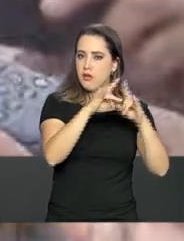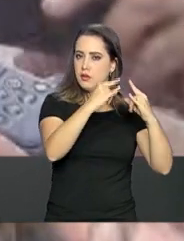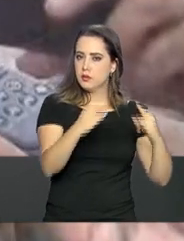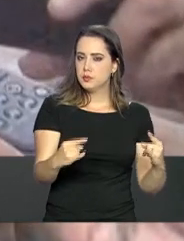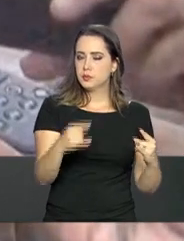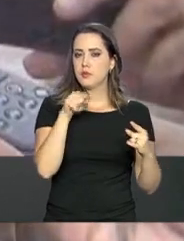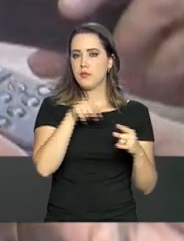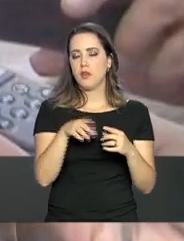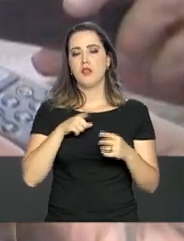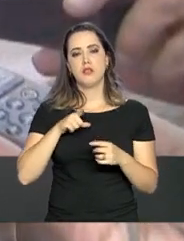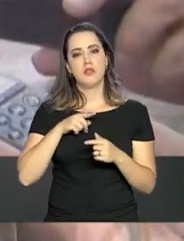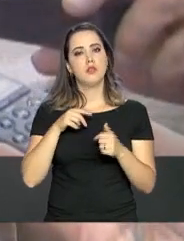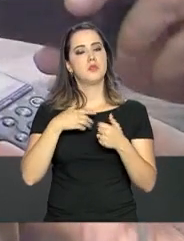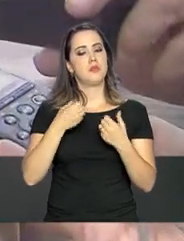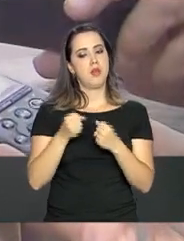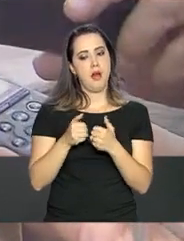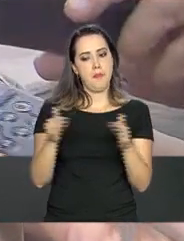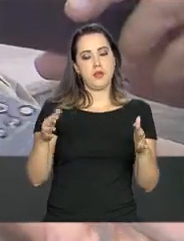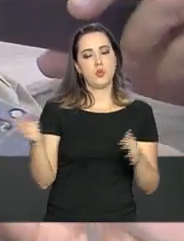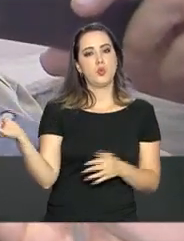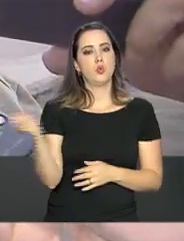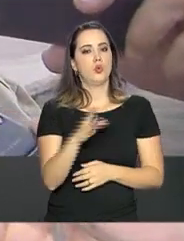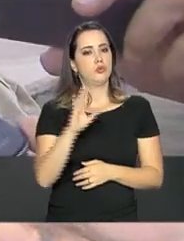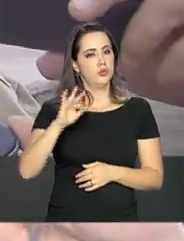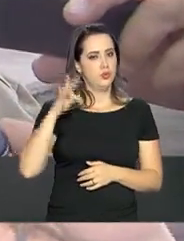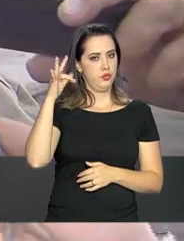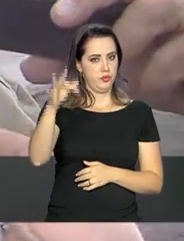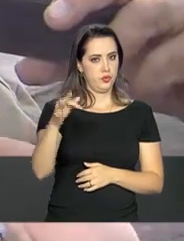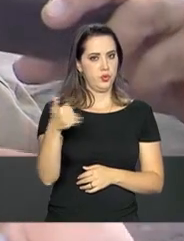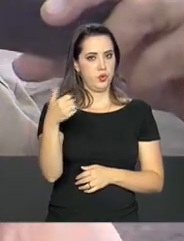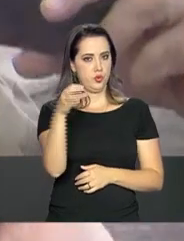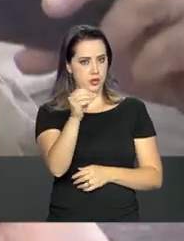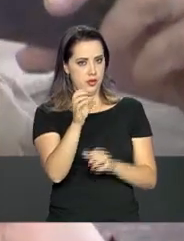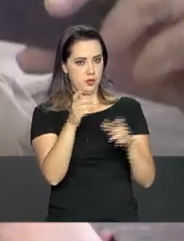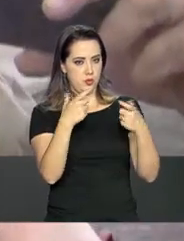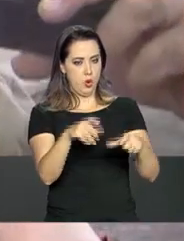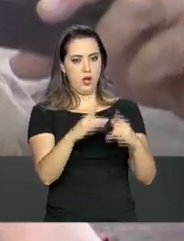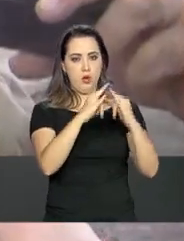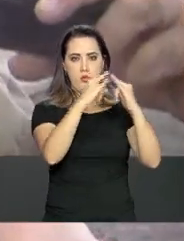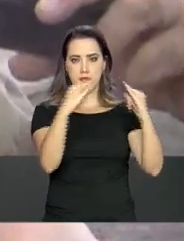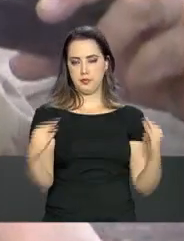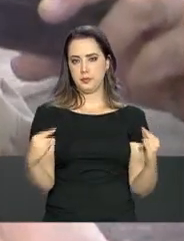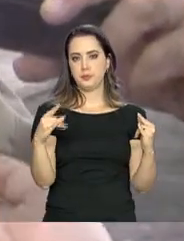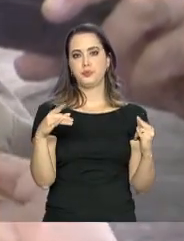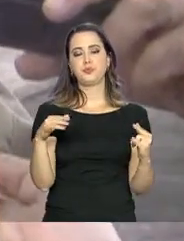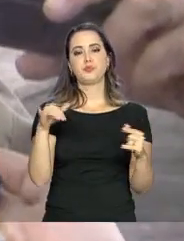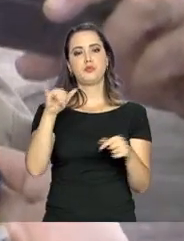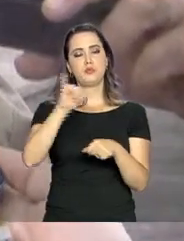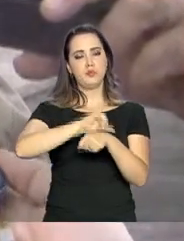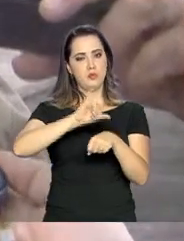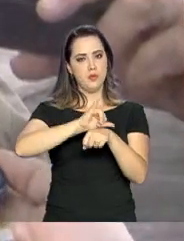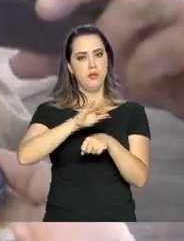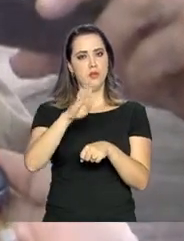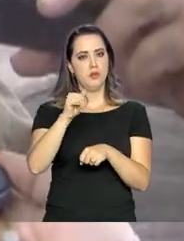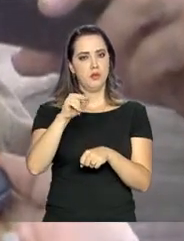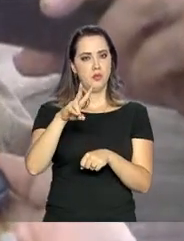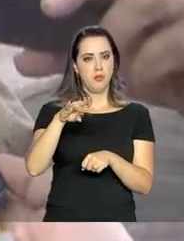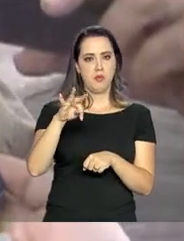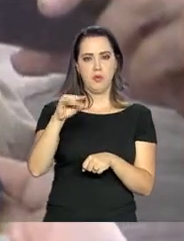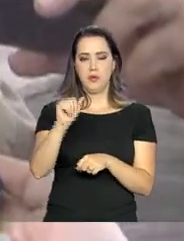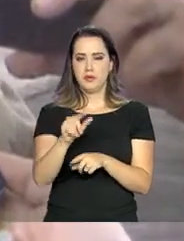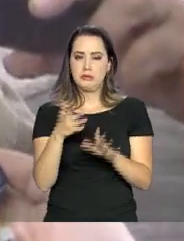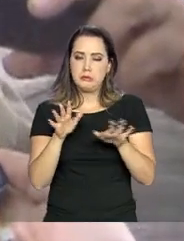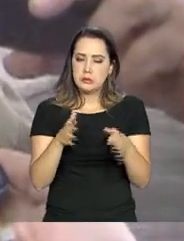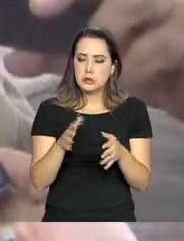passagem, e estamos inaugurando, nos próximos dias, o 10º abrigo lá em Boa Vista. Isso vai possibilitar o